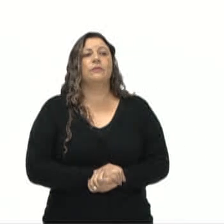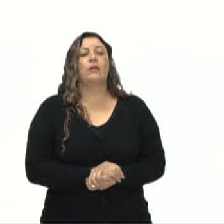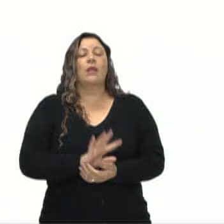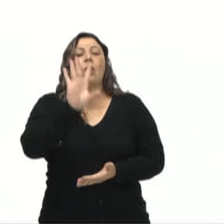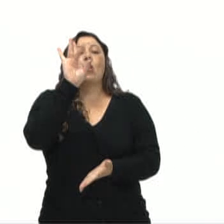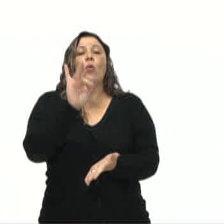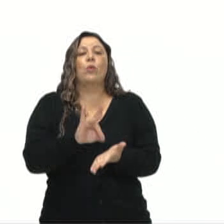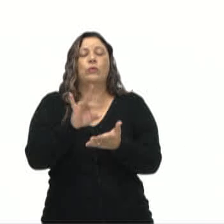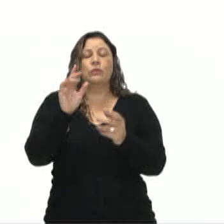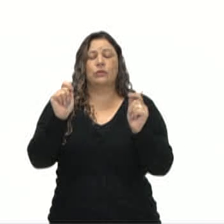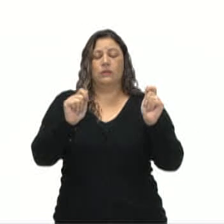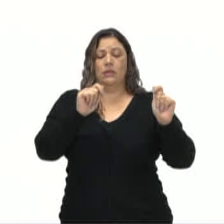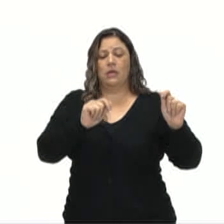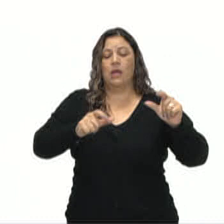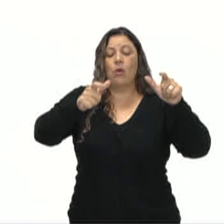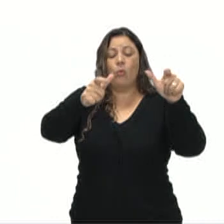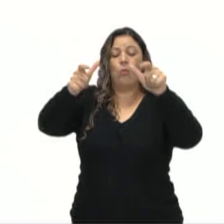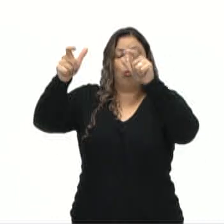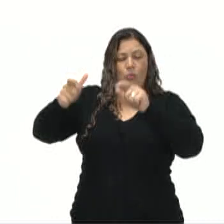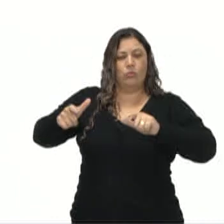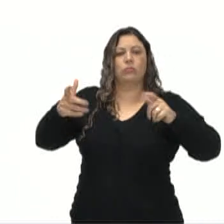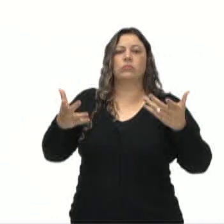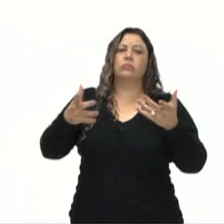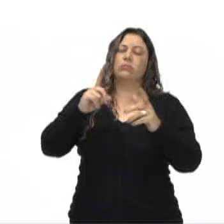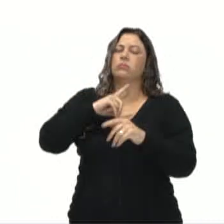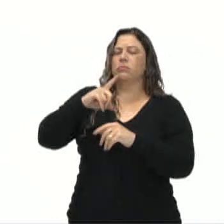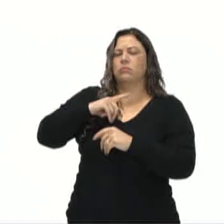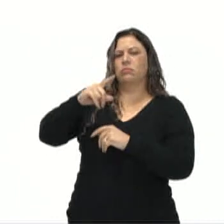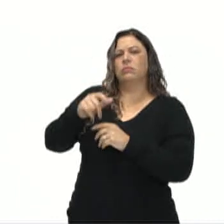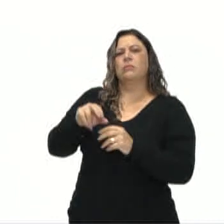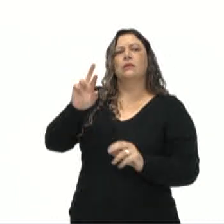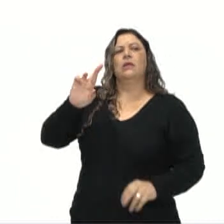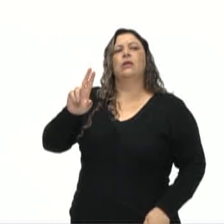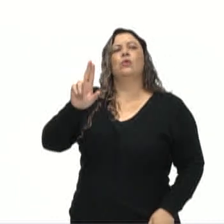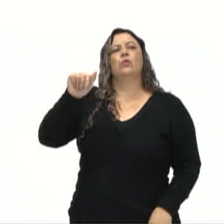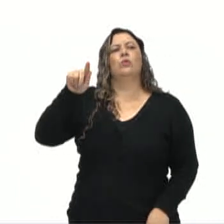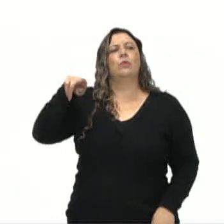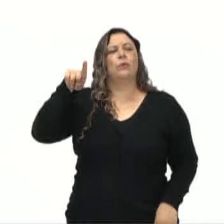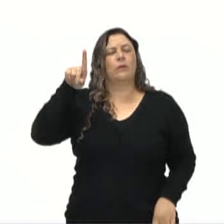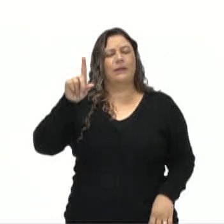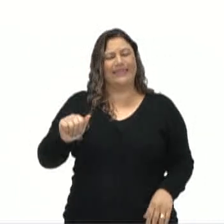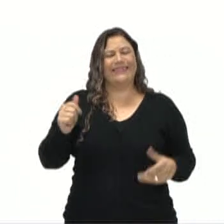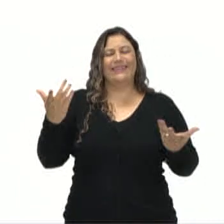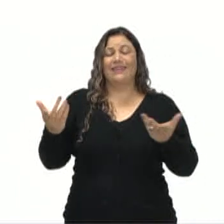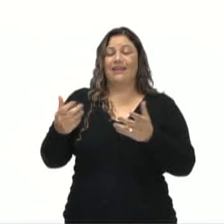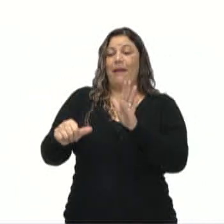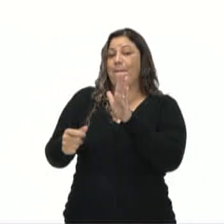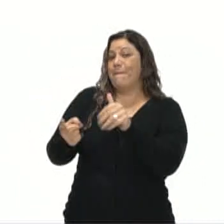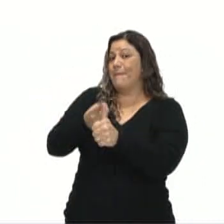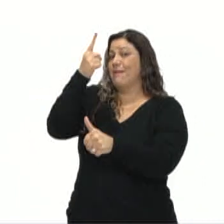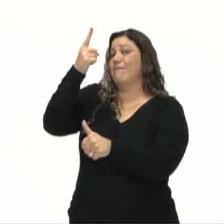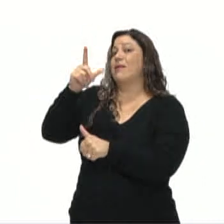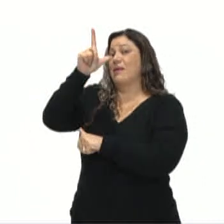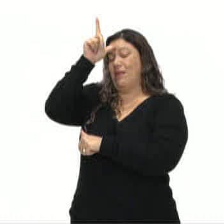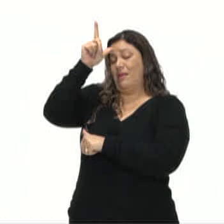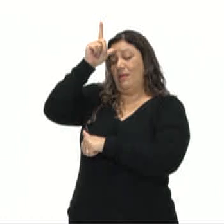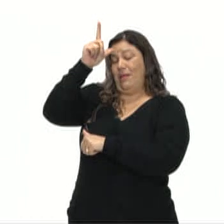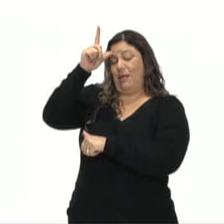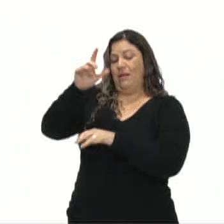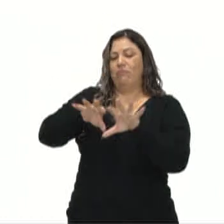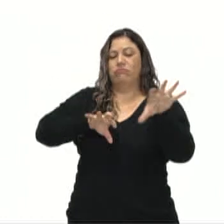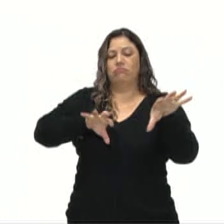Originalmente, o território que hoje se encontra em Ruanda, os alemães ocuparam essa área, primeiro os alemães, e classificaram